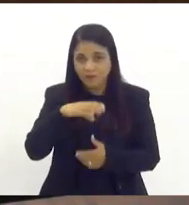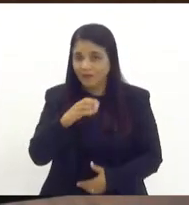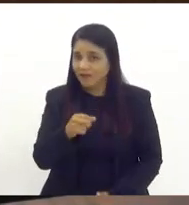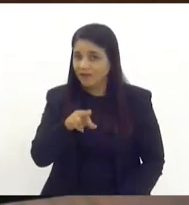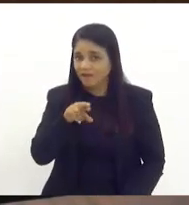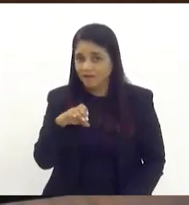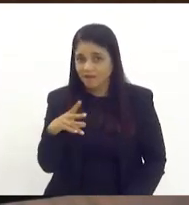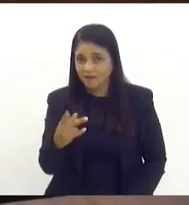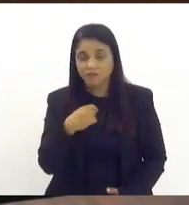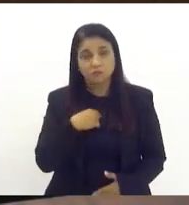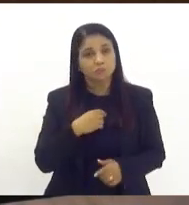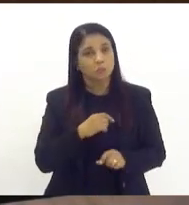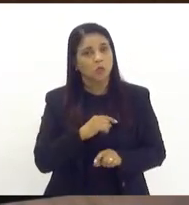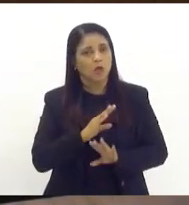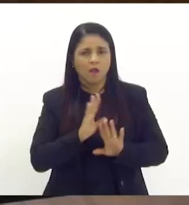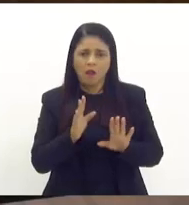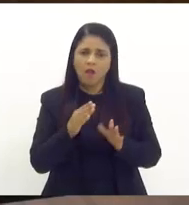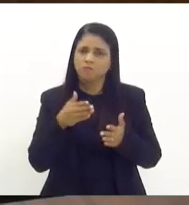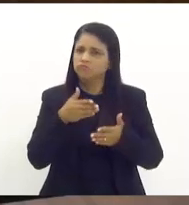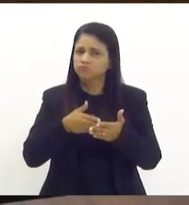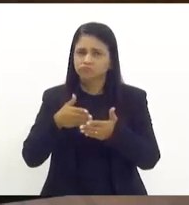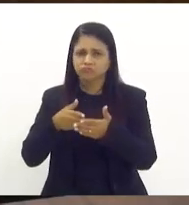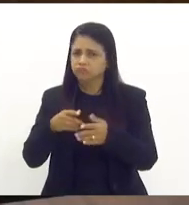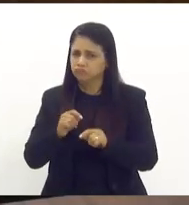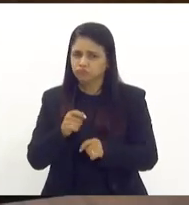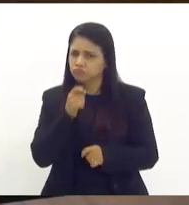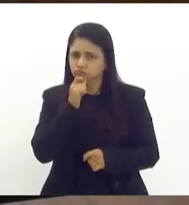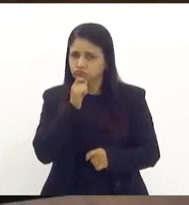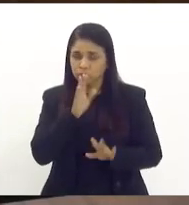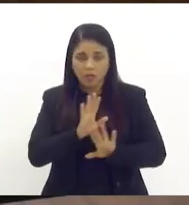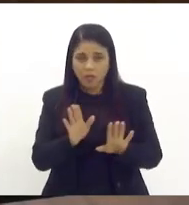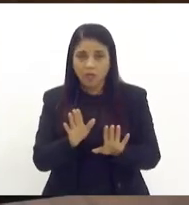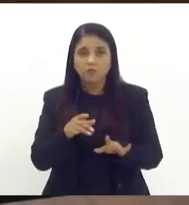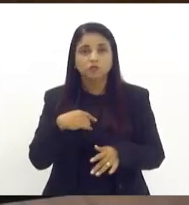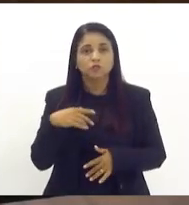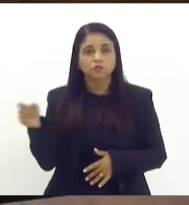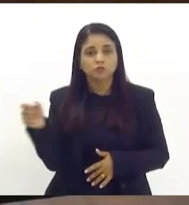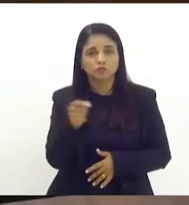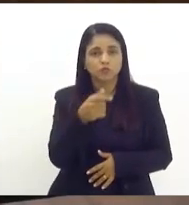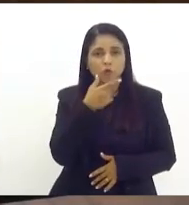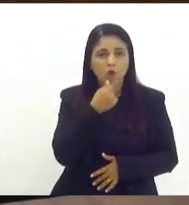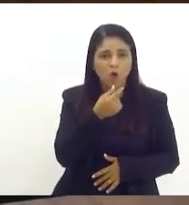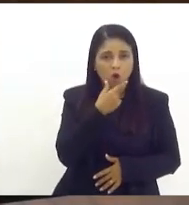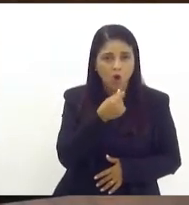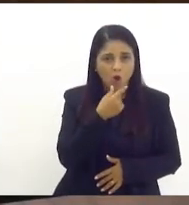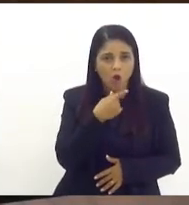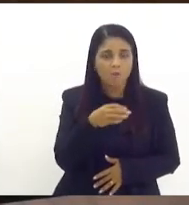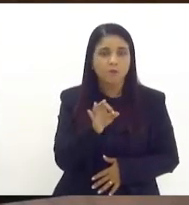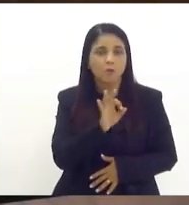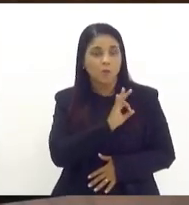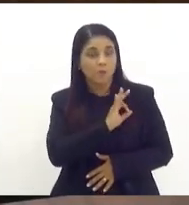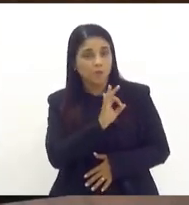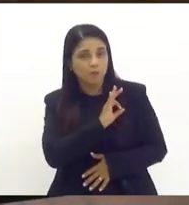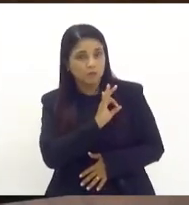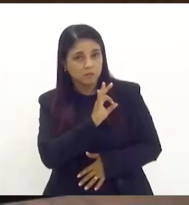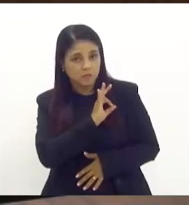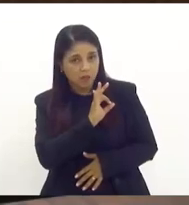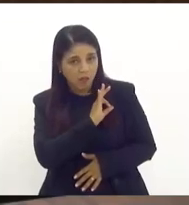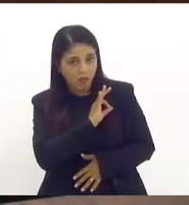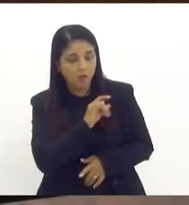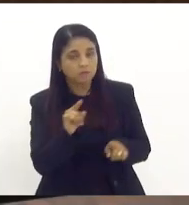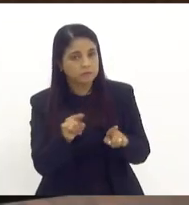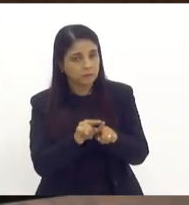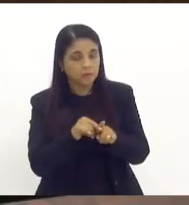impede que um homem que já tá tão já que já trabalha arduamente como policial penal possa